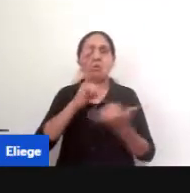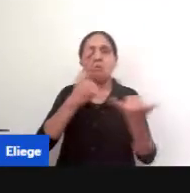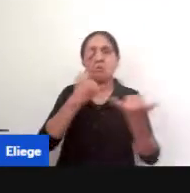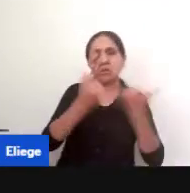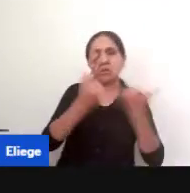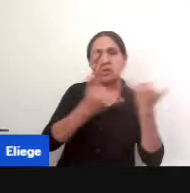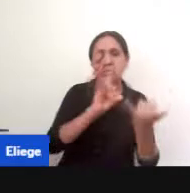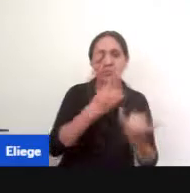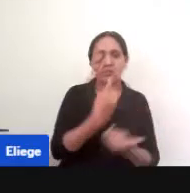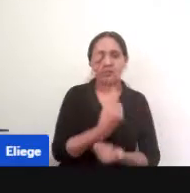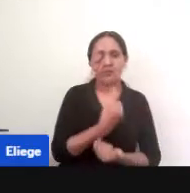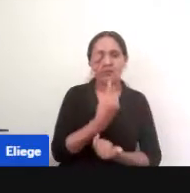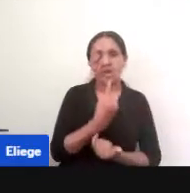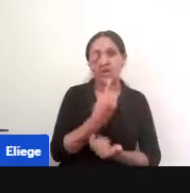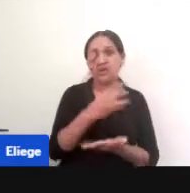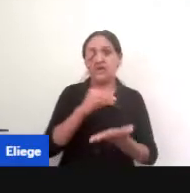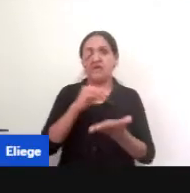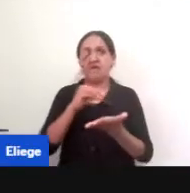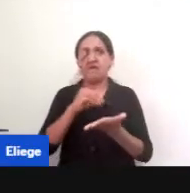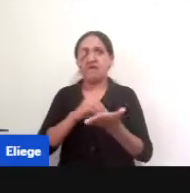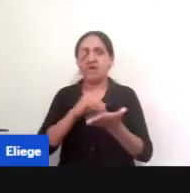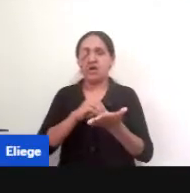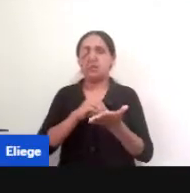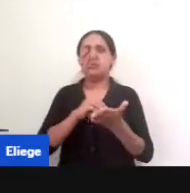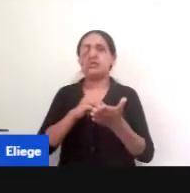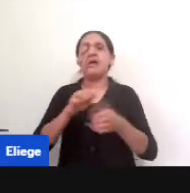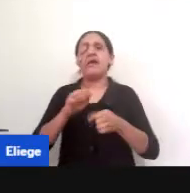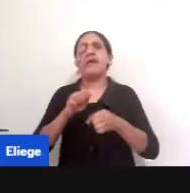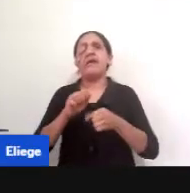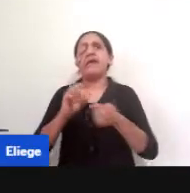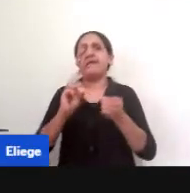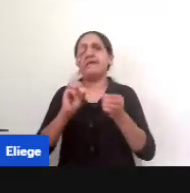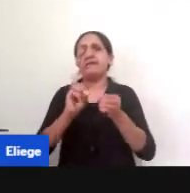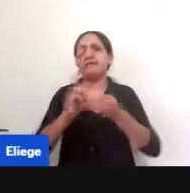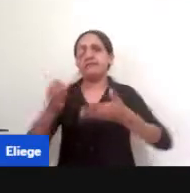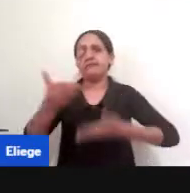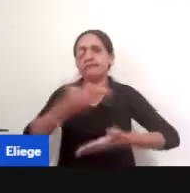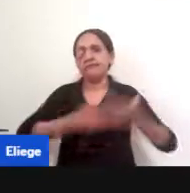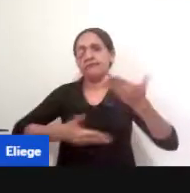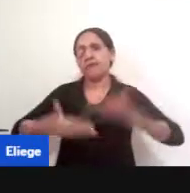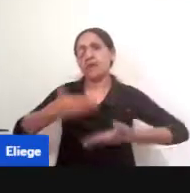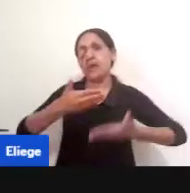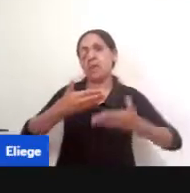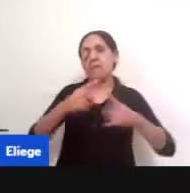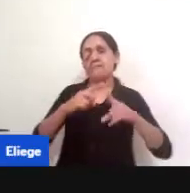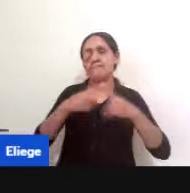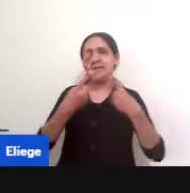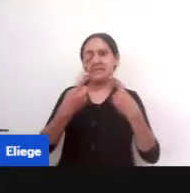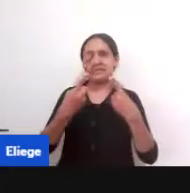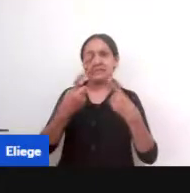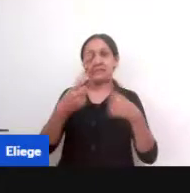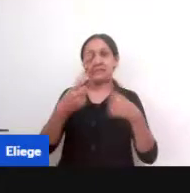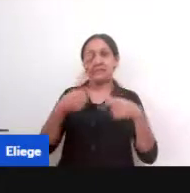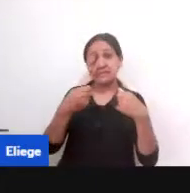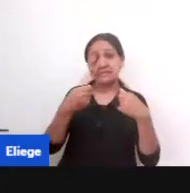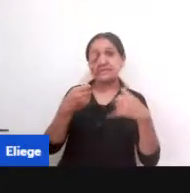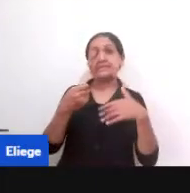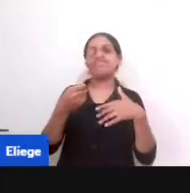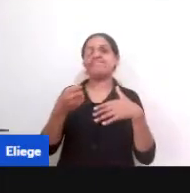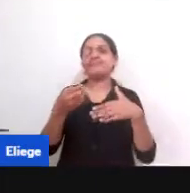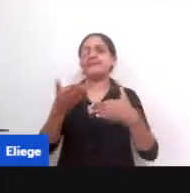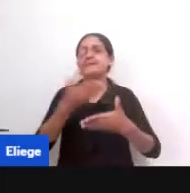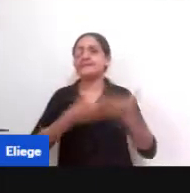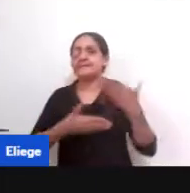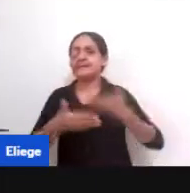interação. Você está falando de atividade de interação, mas eu tenho que fazer atividade individual. Só que a interação não é só